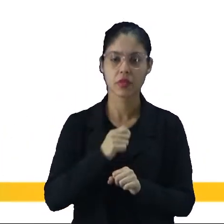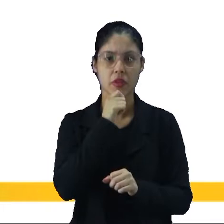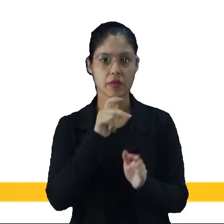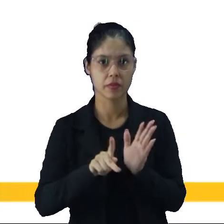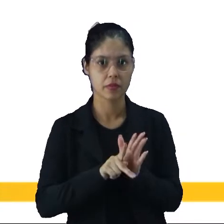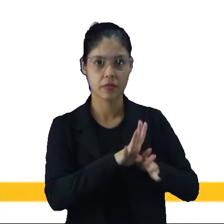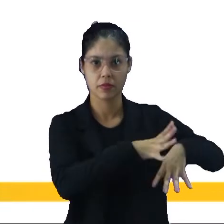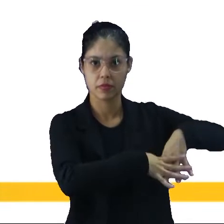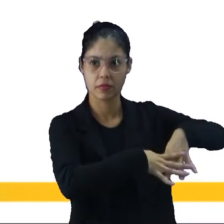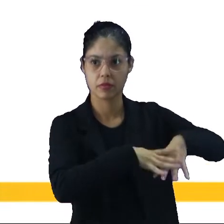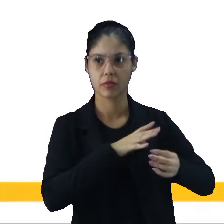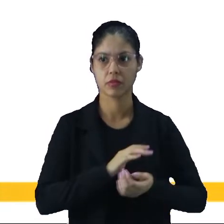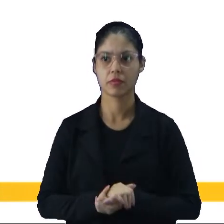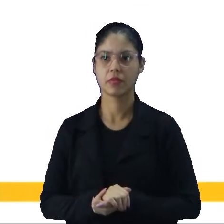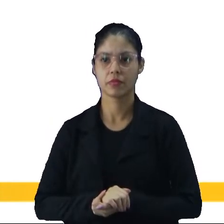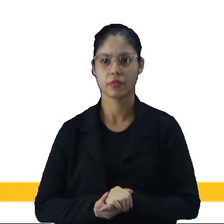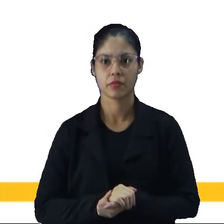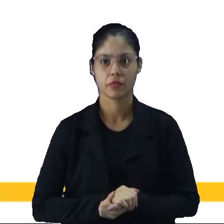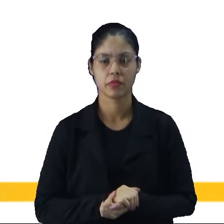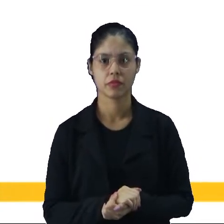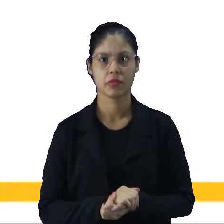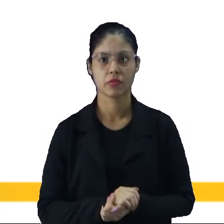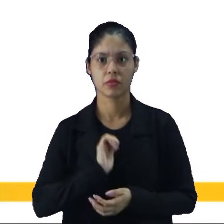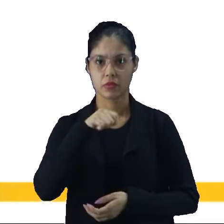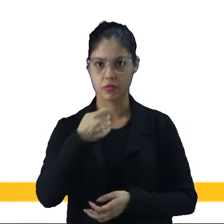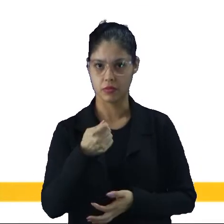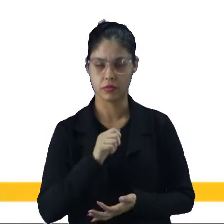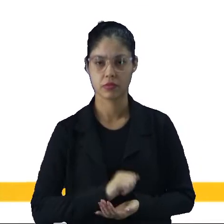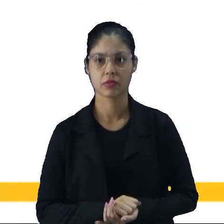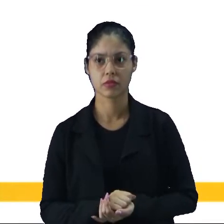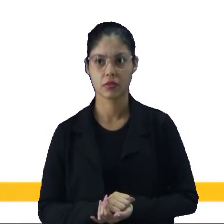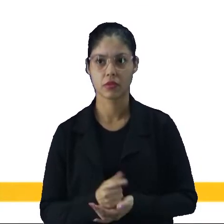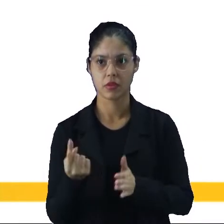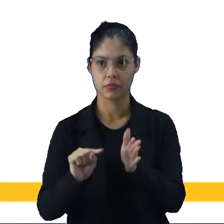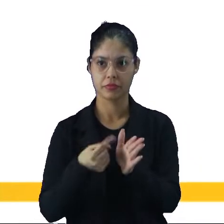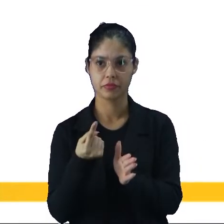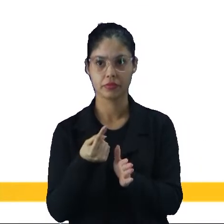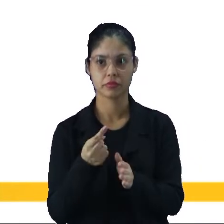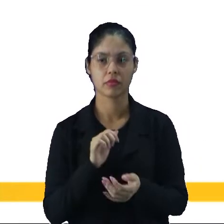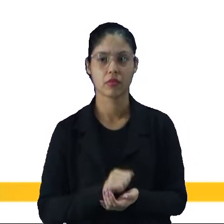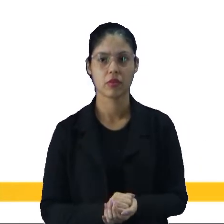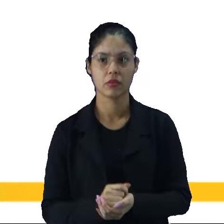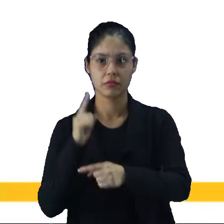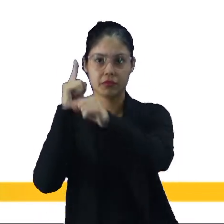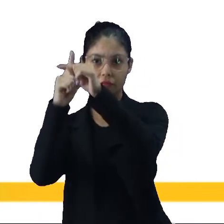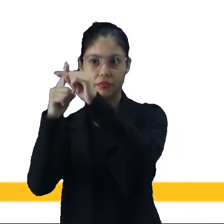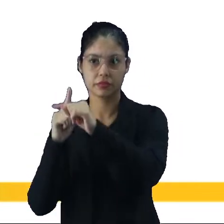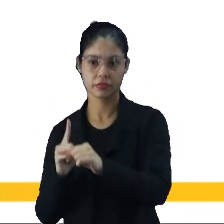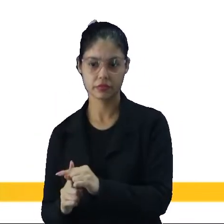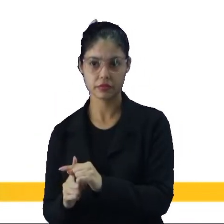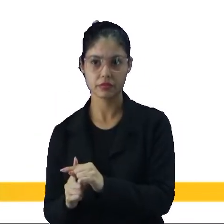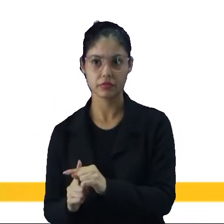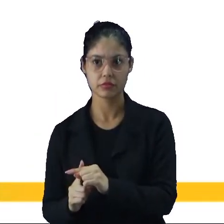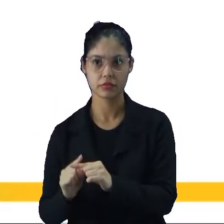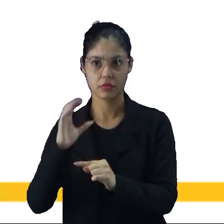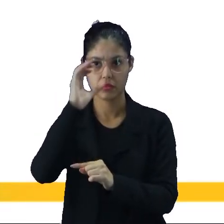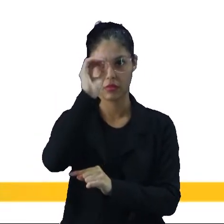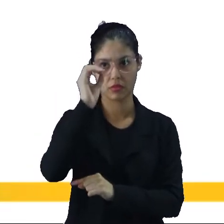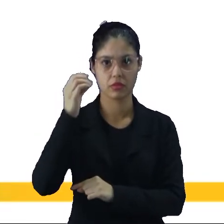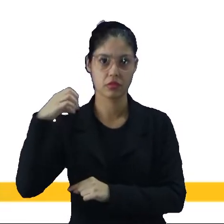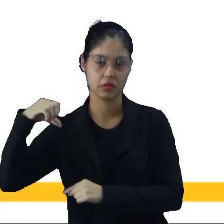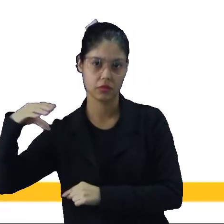da matemática. E o sinal? No primeiro quadrante, o cosseno é positivo, que vai de 0 a